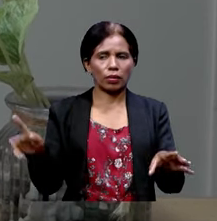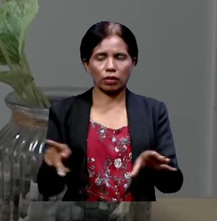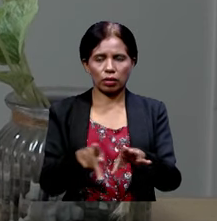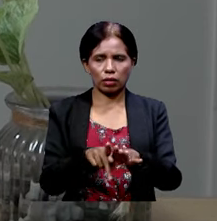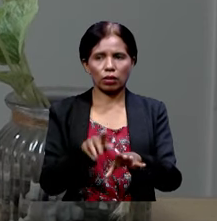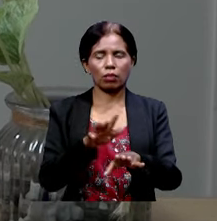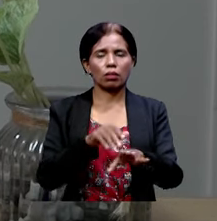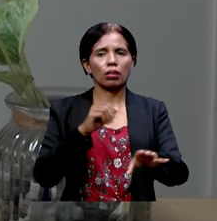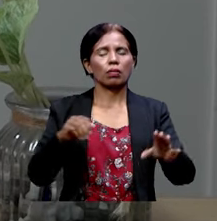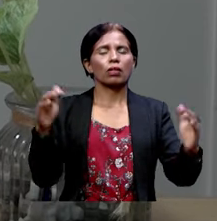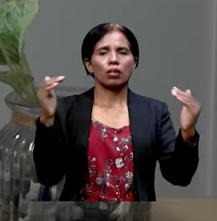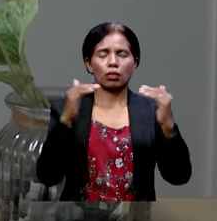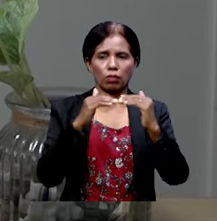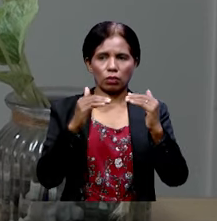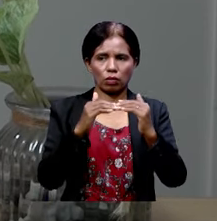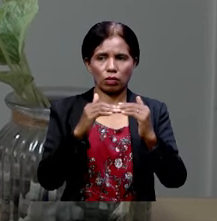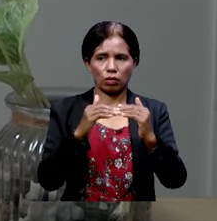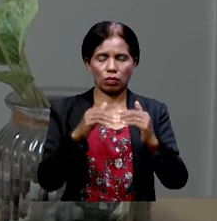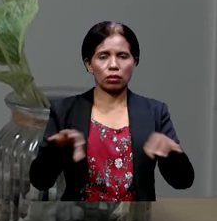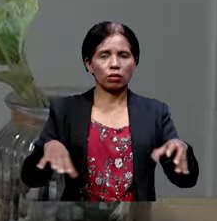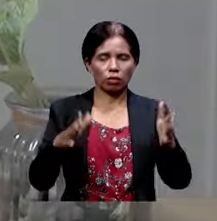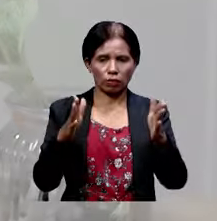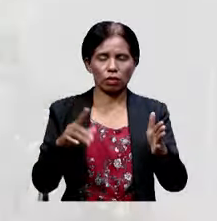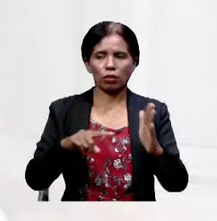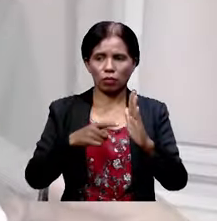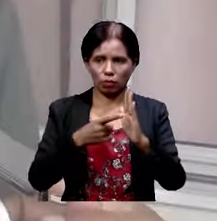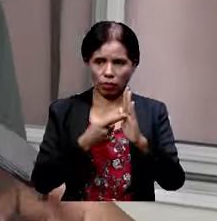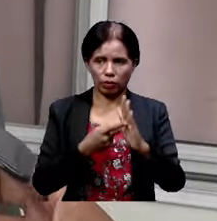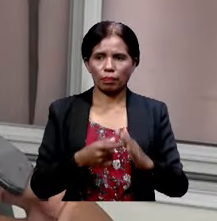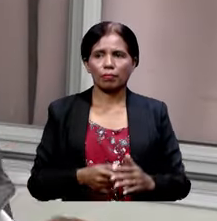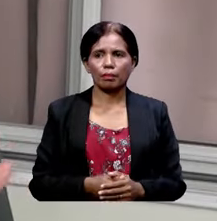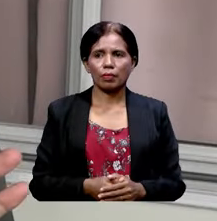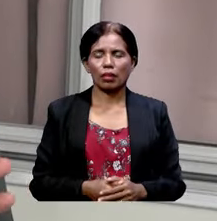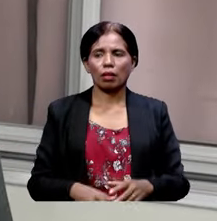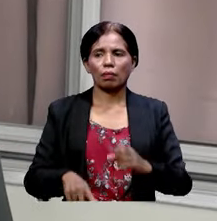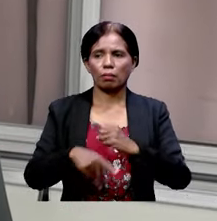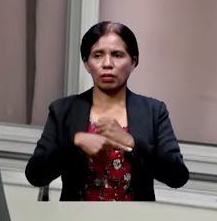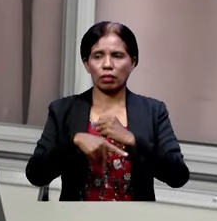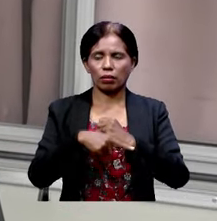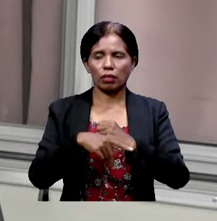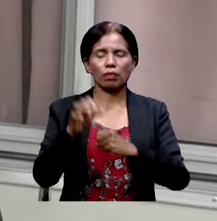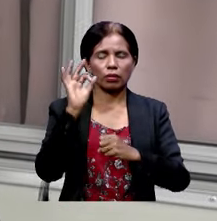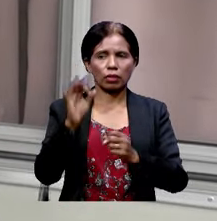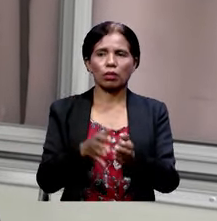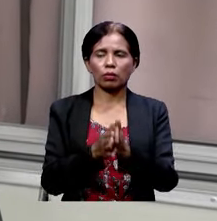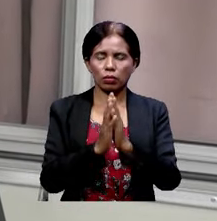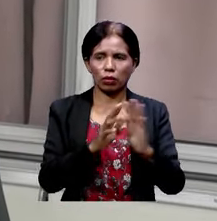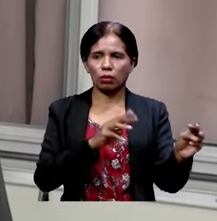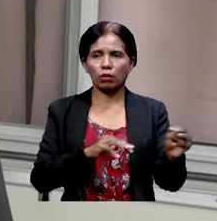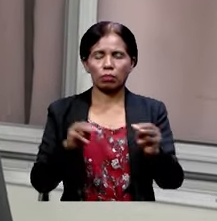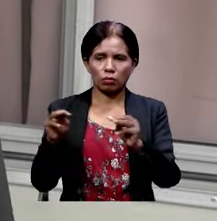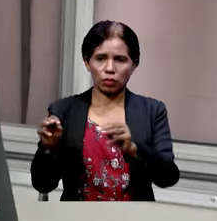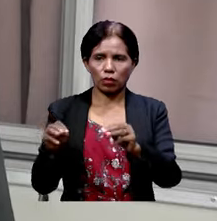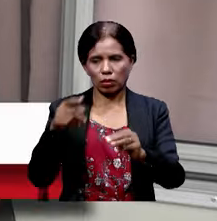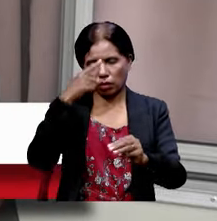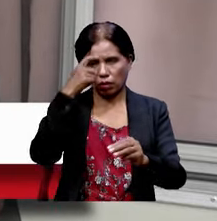ba quórum de funcionamento a tu Rahu plenário. Bancada, retiremos o sua atuaria,